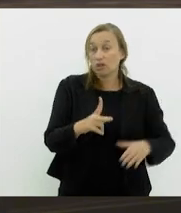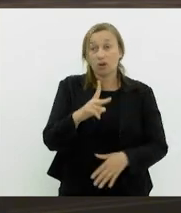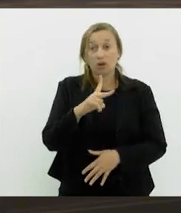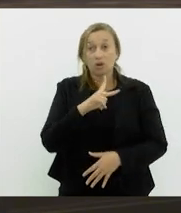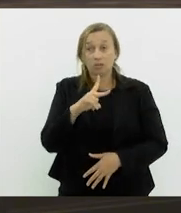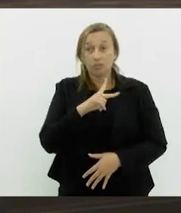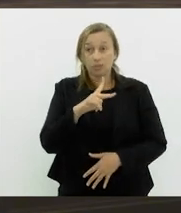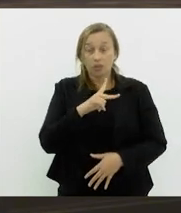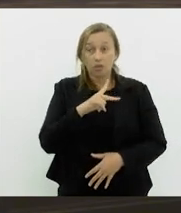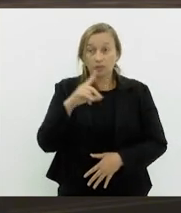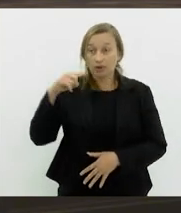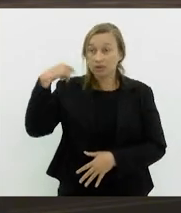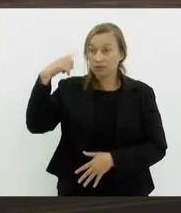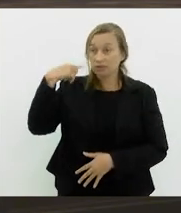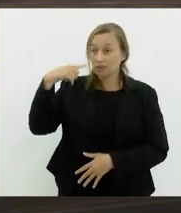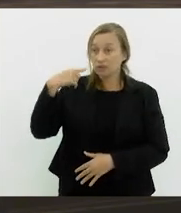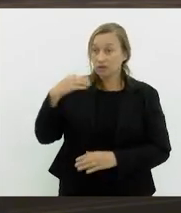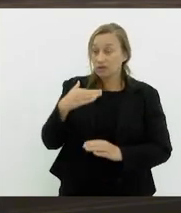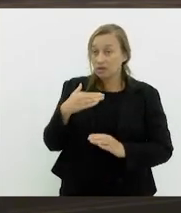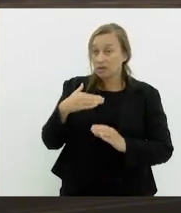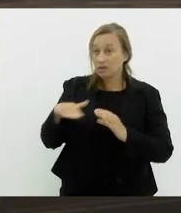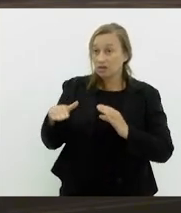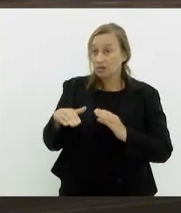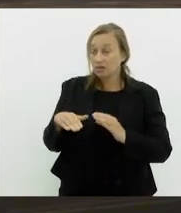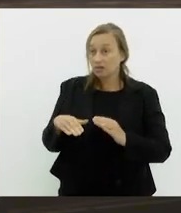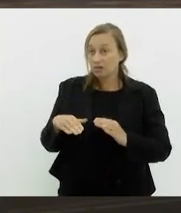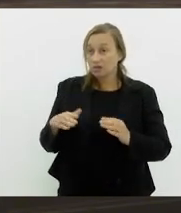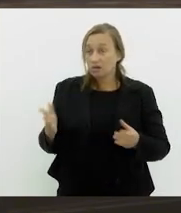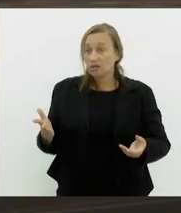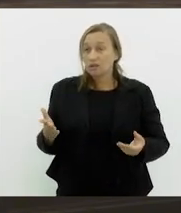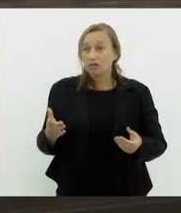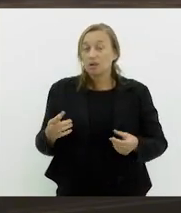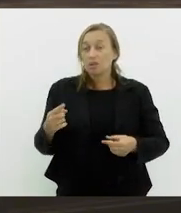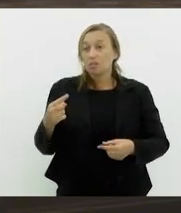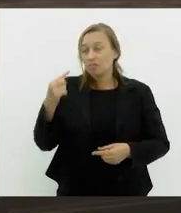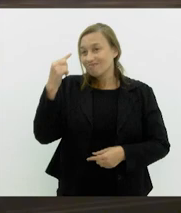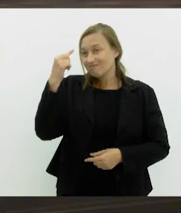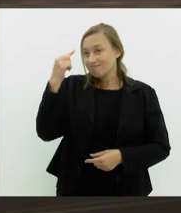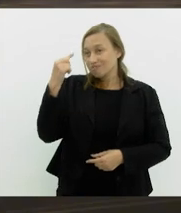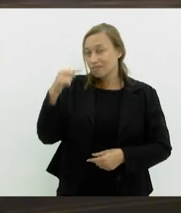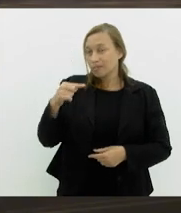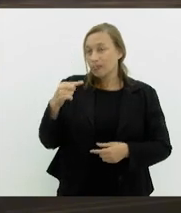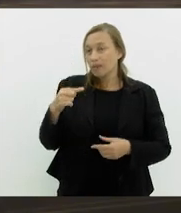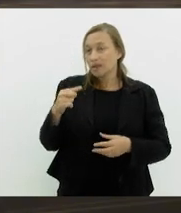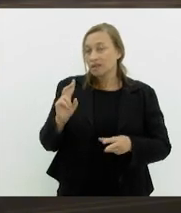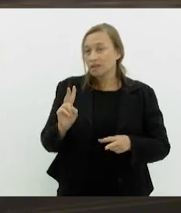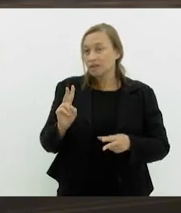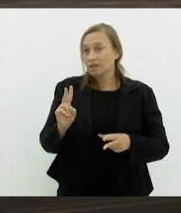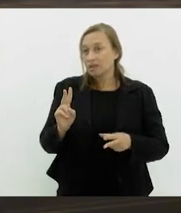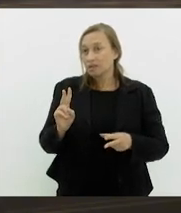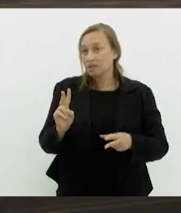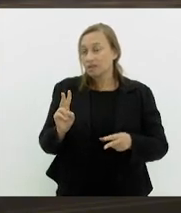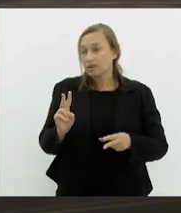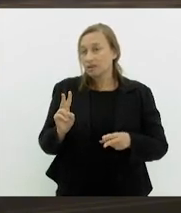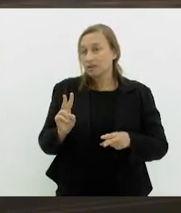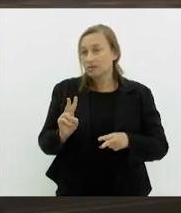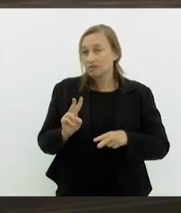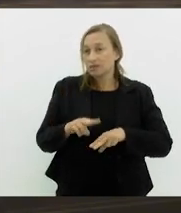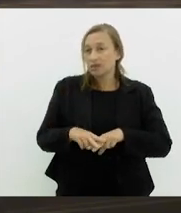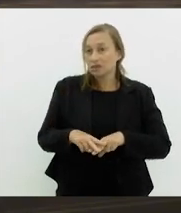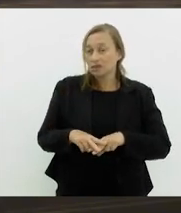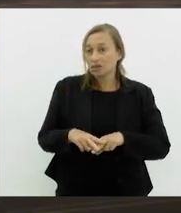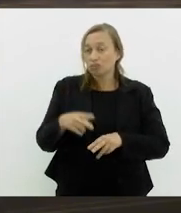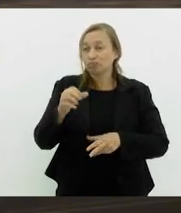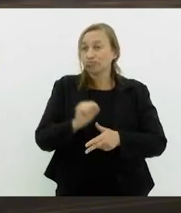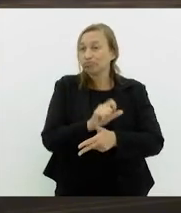litigou, ajuizou um mandado de segurança contra o Poder Executivo. E essa discussão, que nunca havia chegado ao Judiciário, foi tema de um